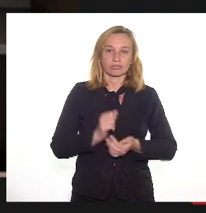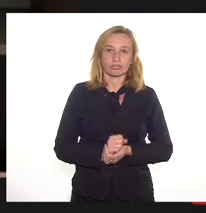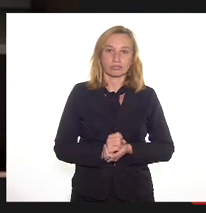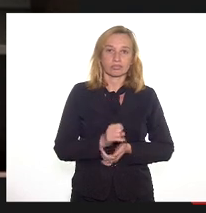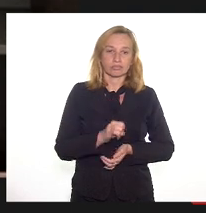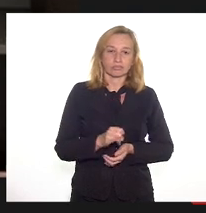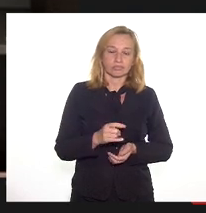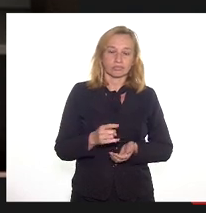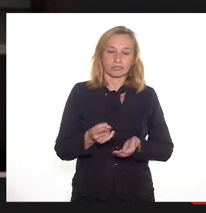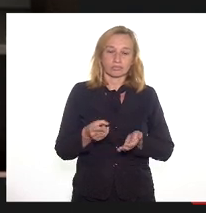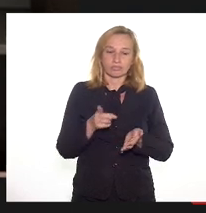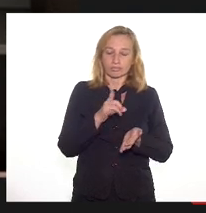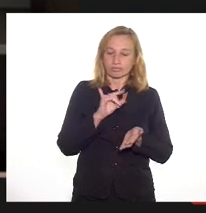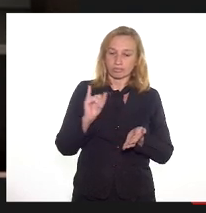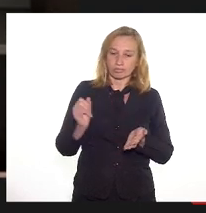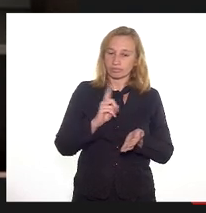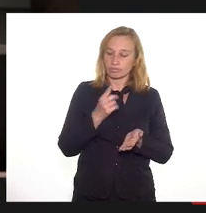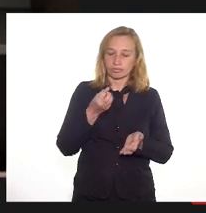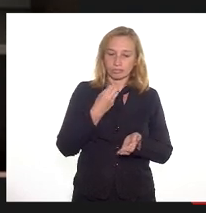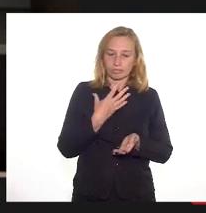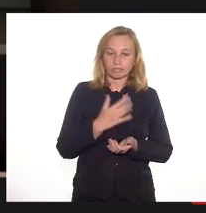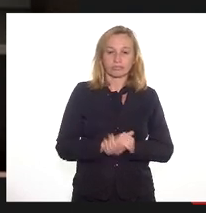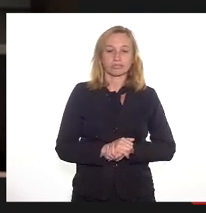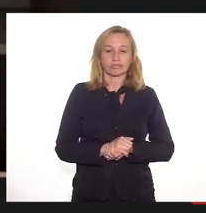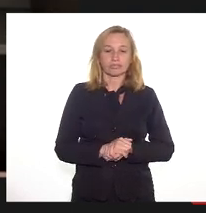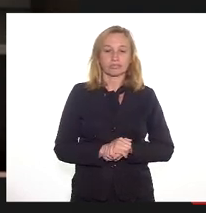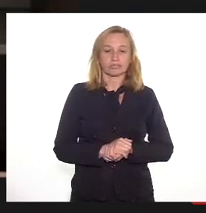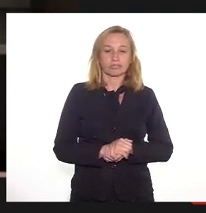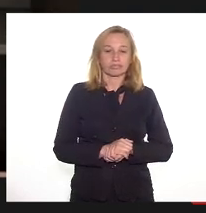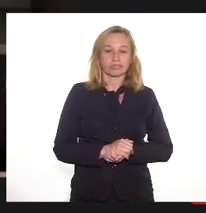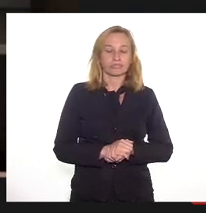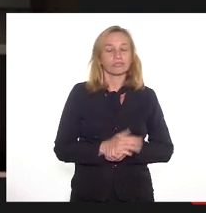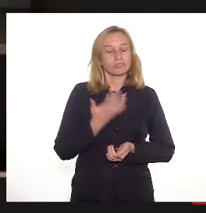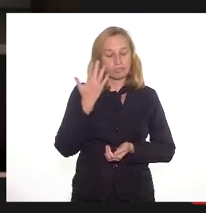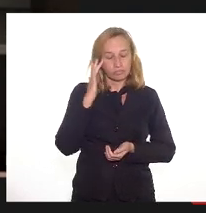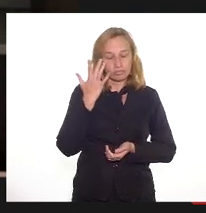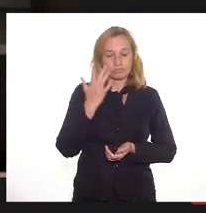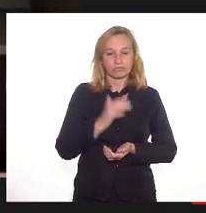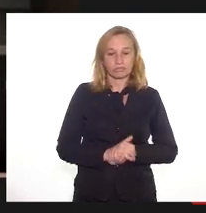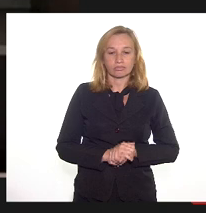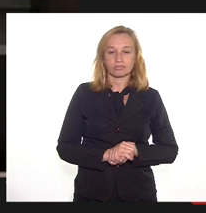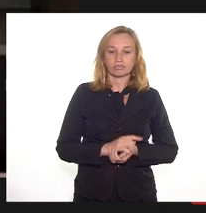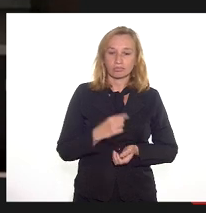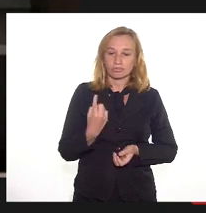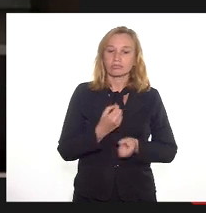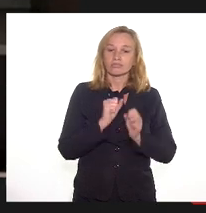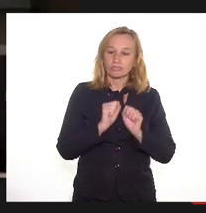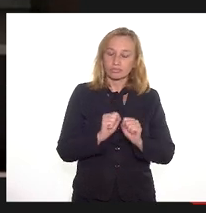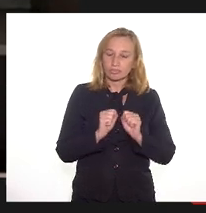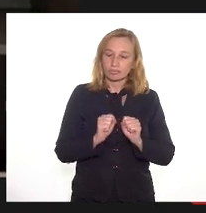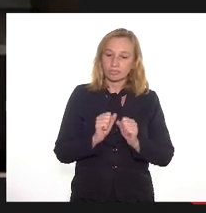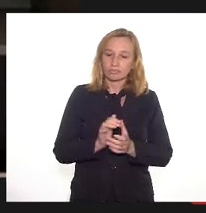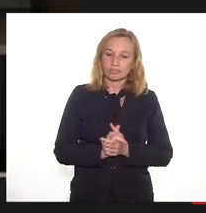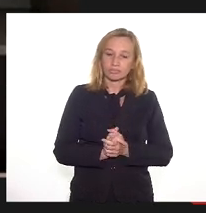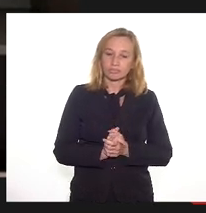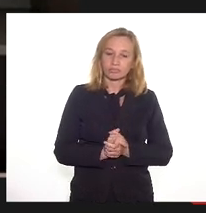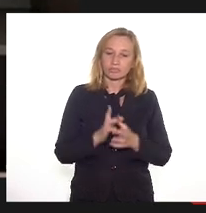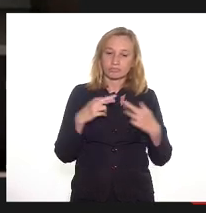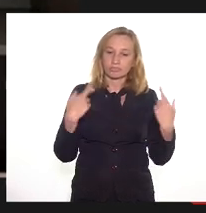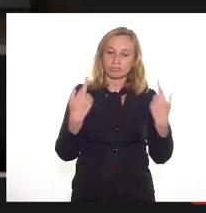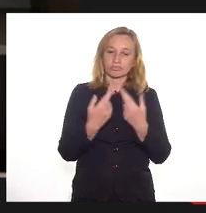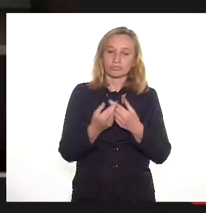essa data não seja possível, eu acho que nós poderemos estar fazendo uma